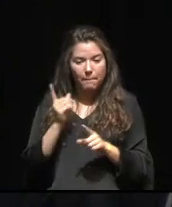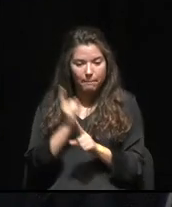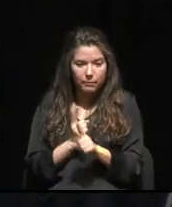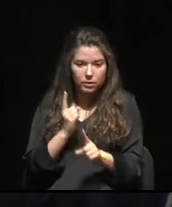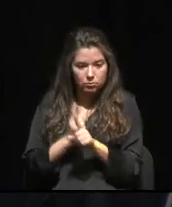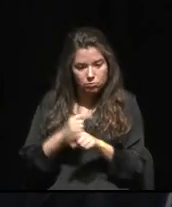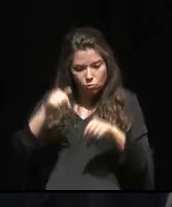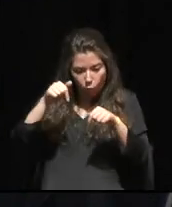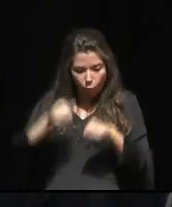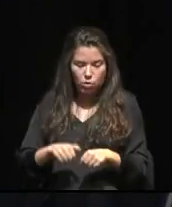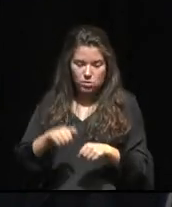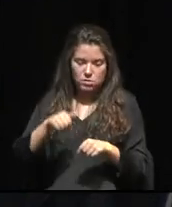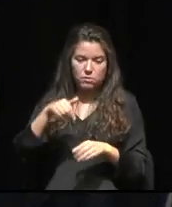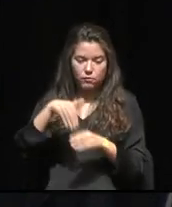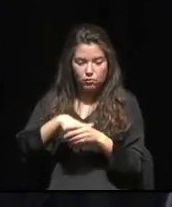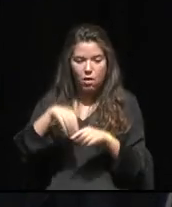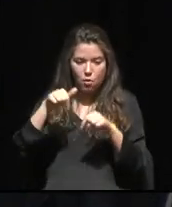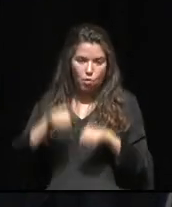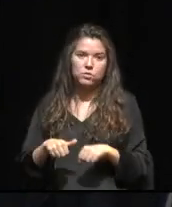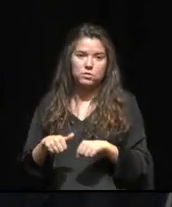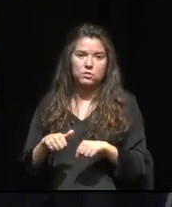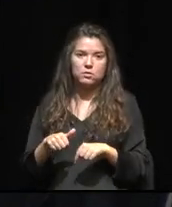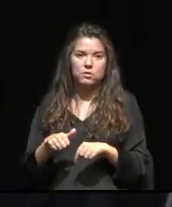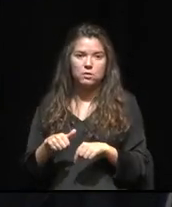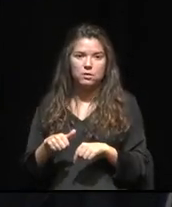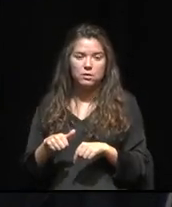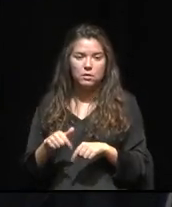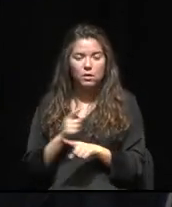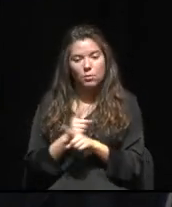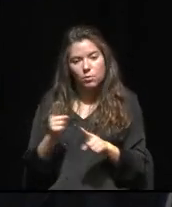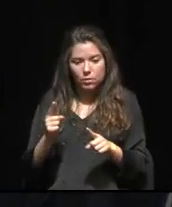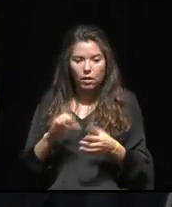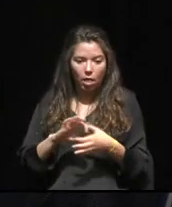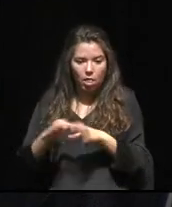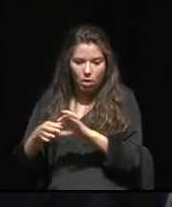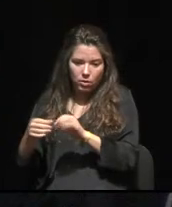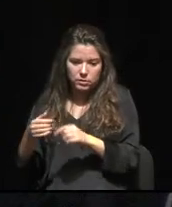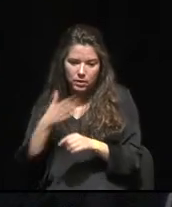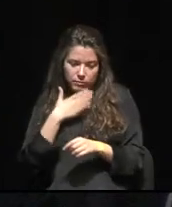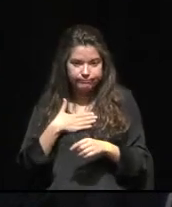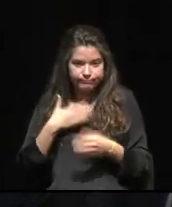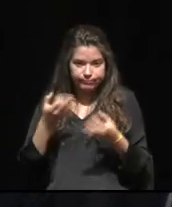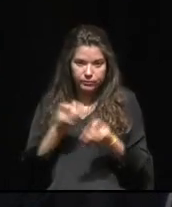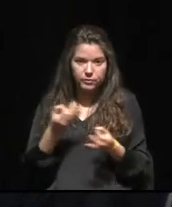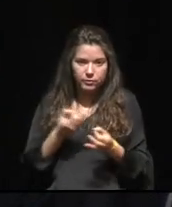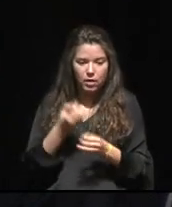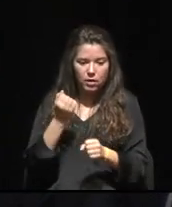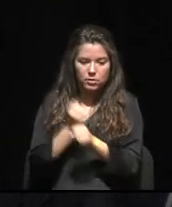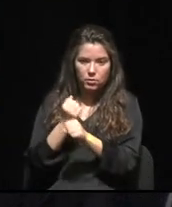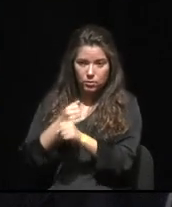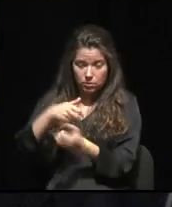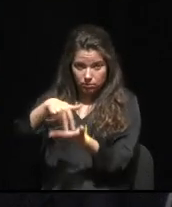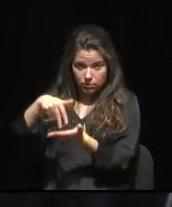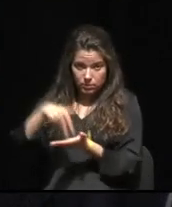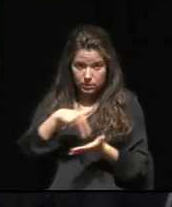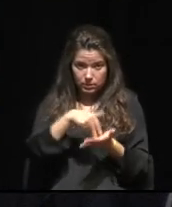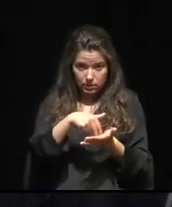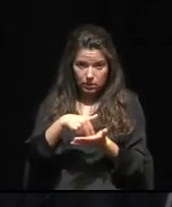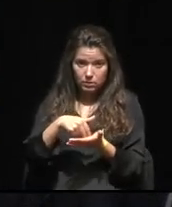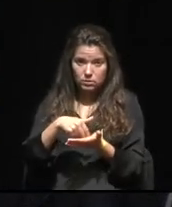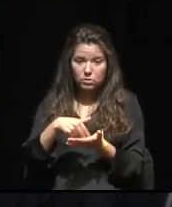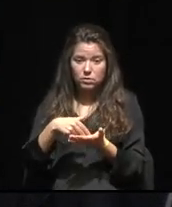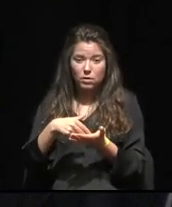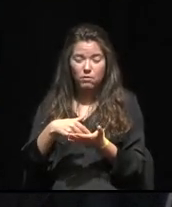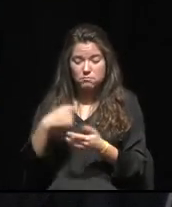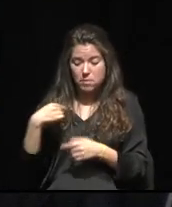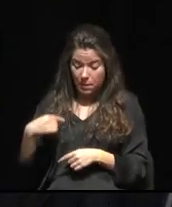mesmo hoje porque H faz no sentido que assim seja os trabalhadores estão cá os trabalhadores estão